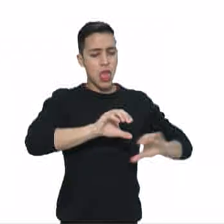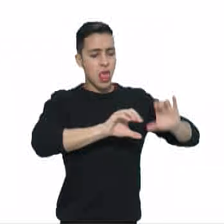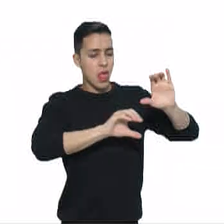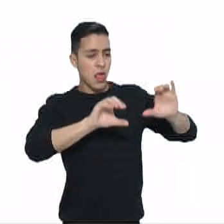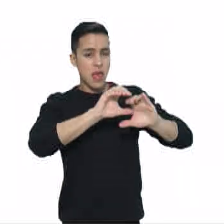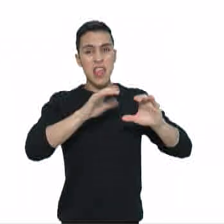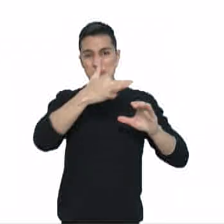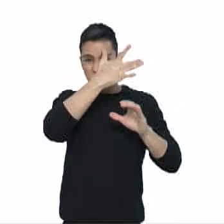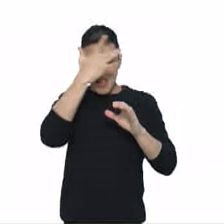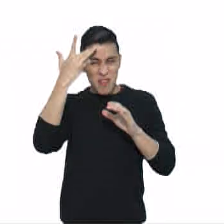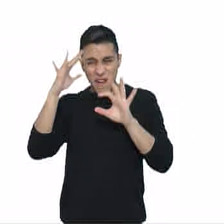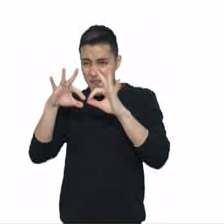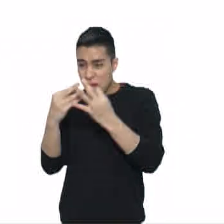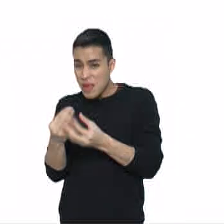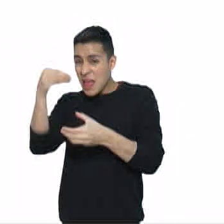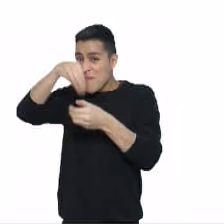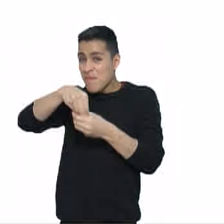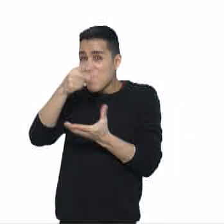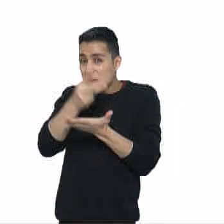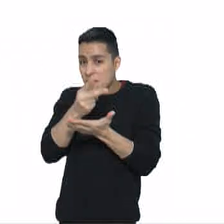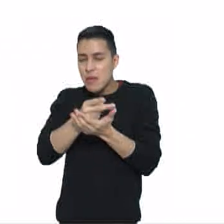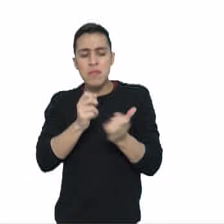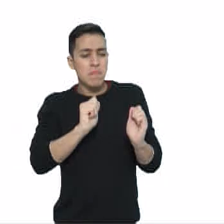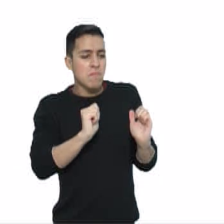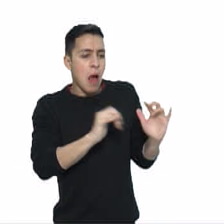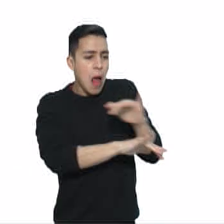várias pessoas da mesma família num só cômodo.